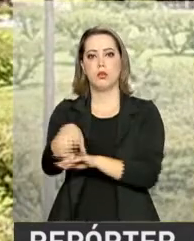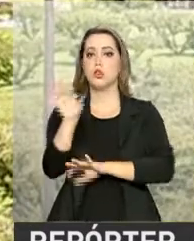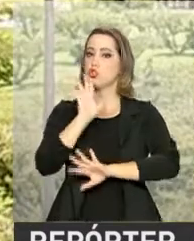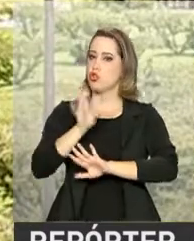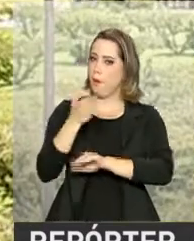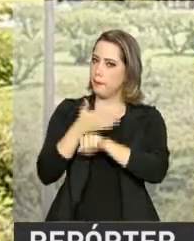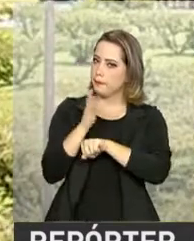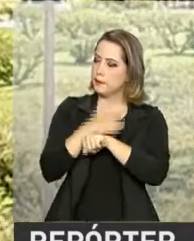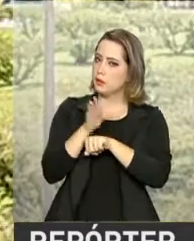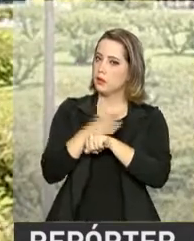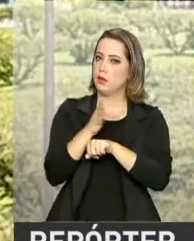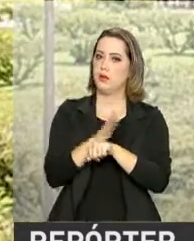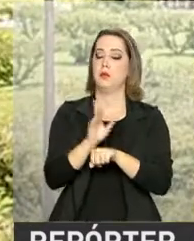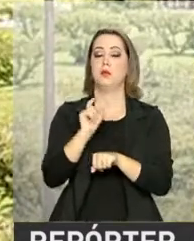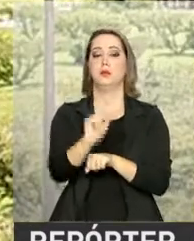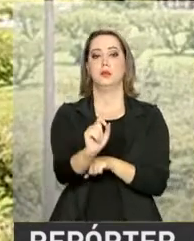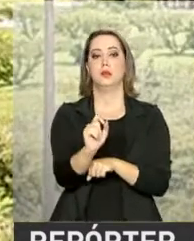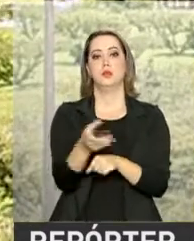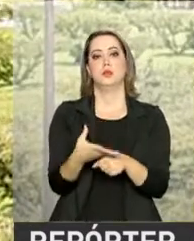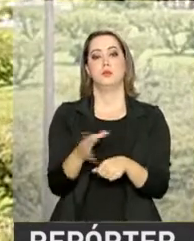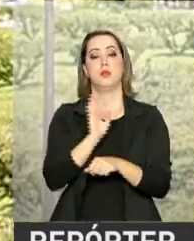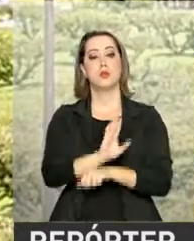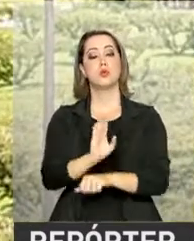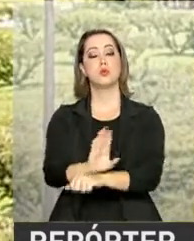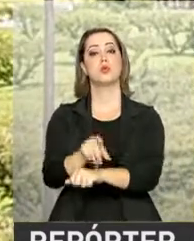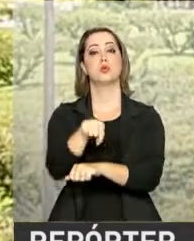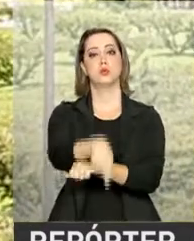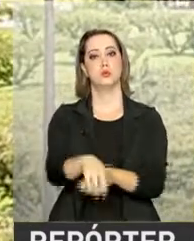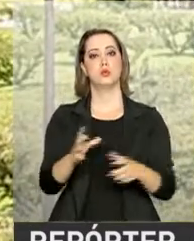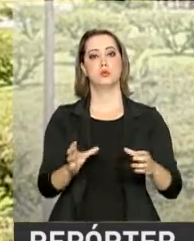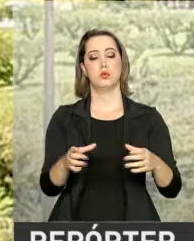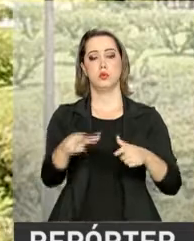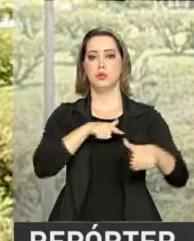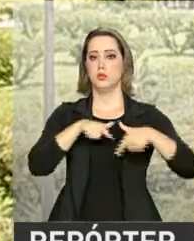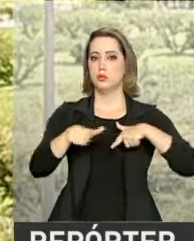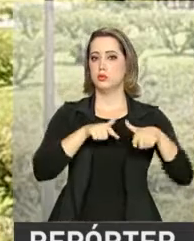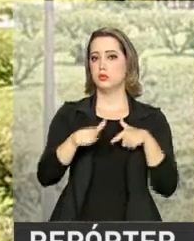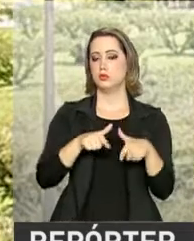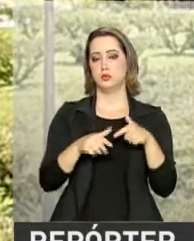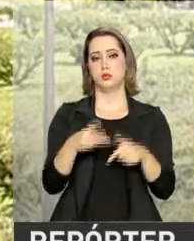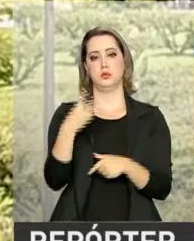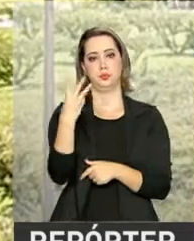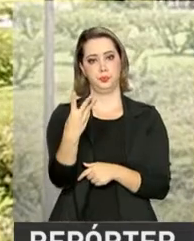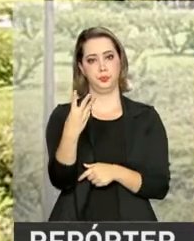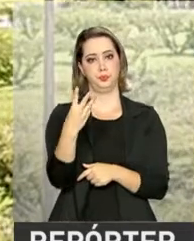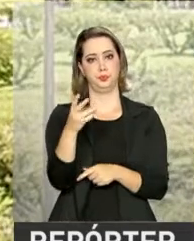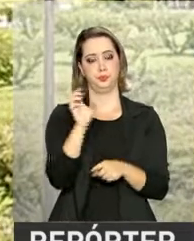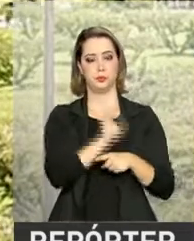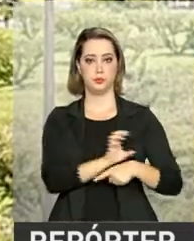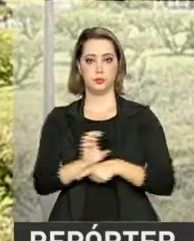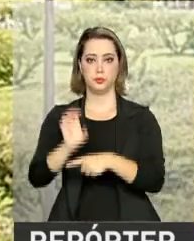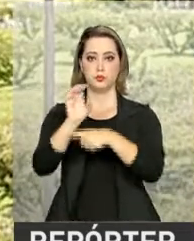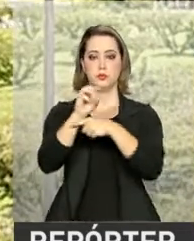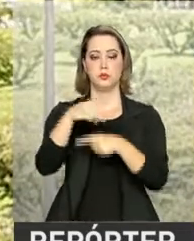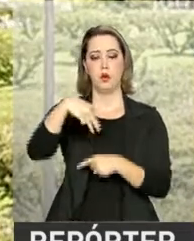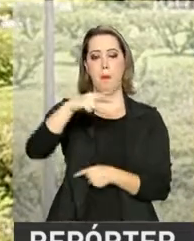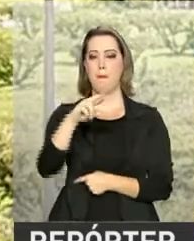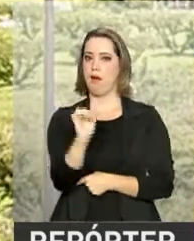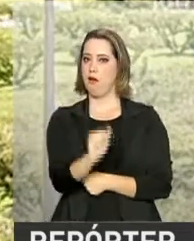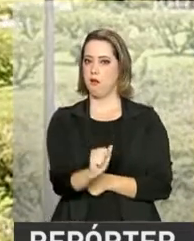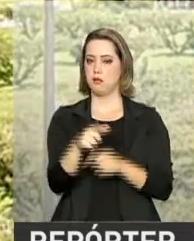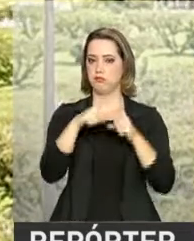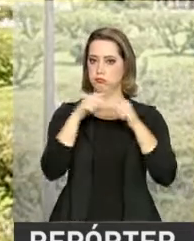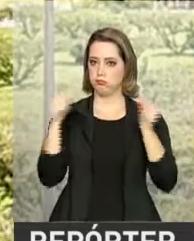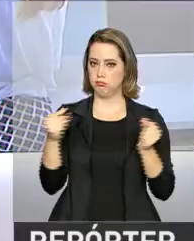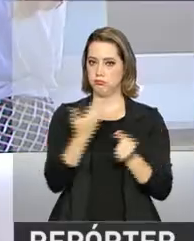cursos de capacitação para reforço nas operações nesses três estados o mar aqui no fi de